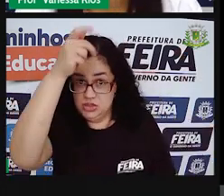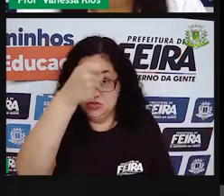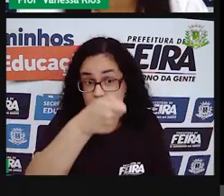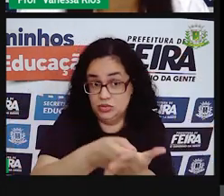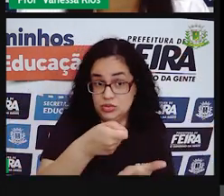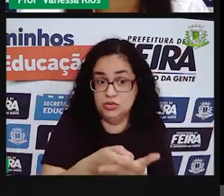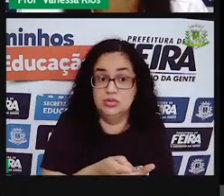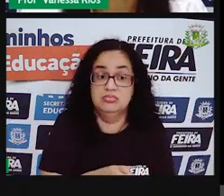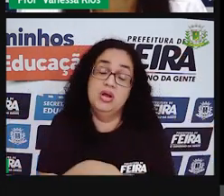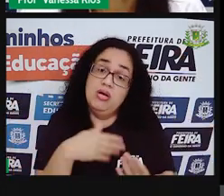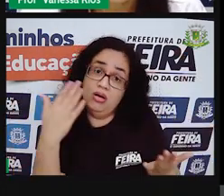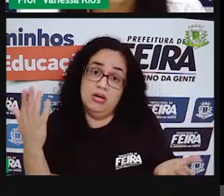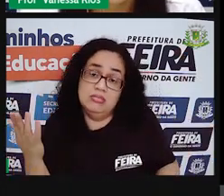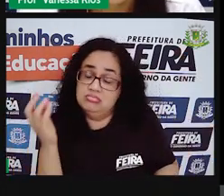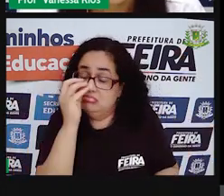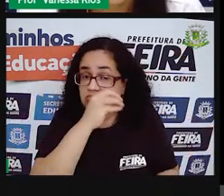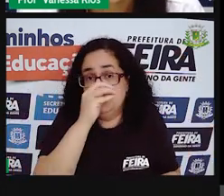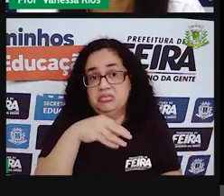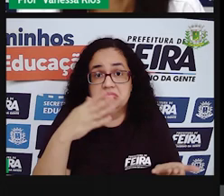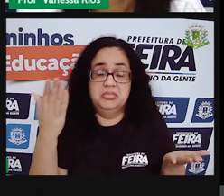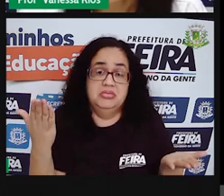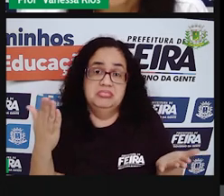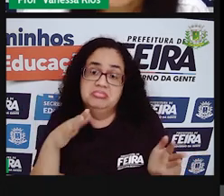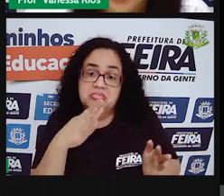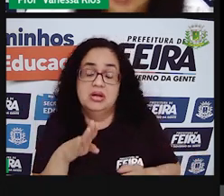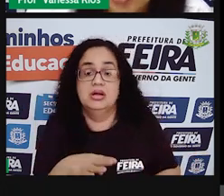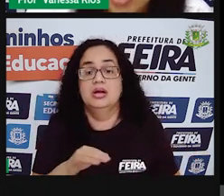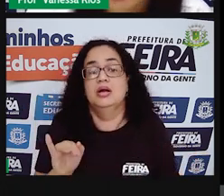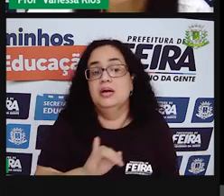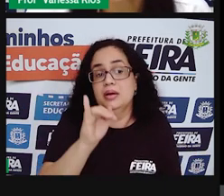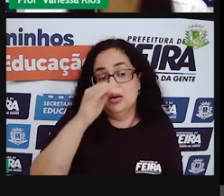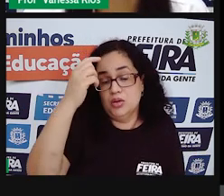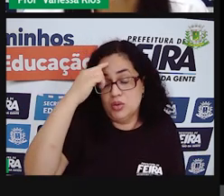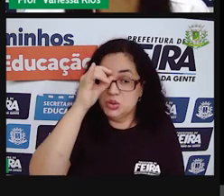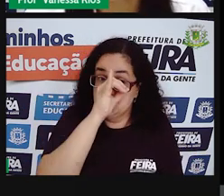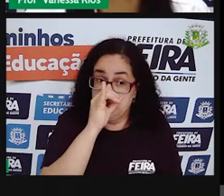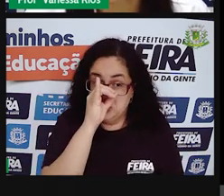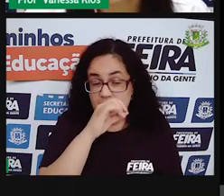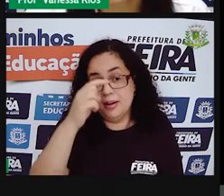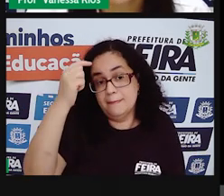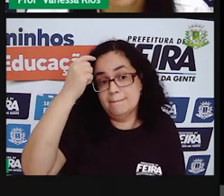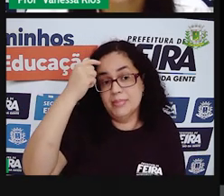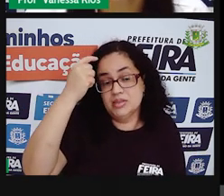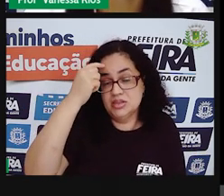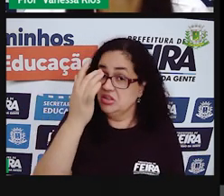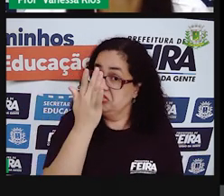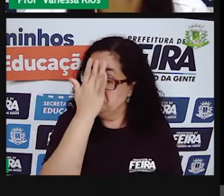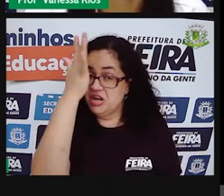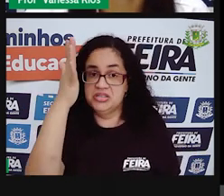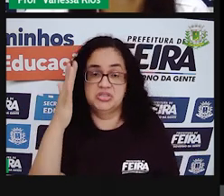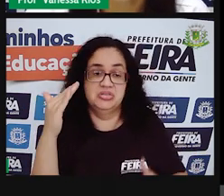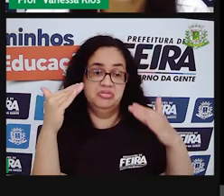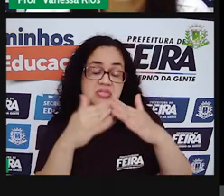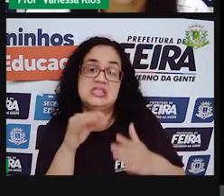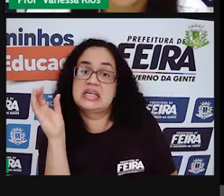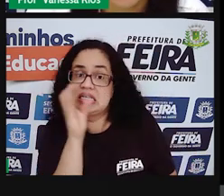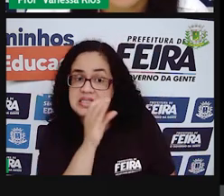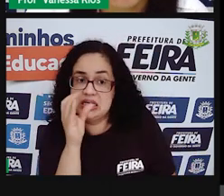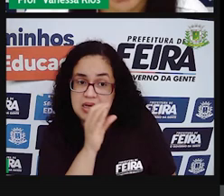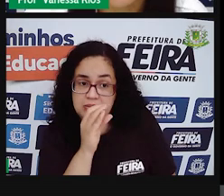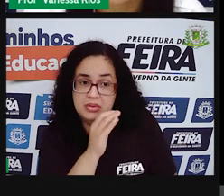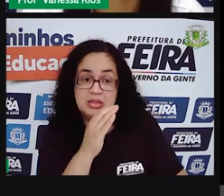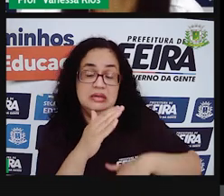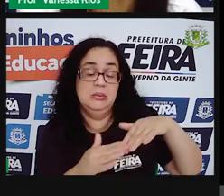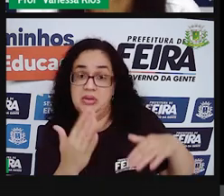ou menos resistente. Os porquinhos não pensaram nisso, né? Pensaram na facilidade. Eu vou construir de palha porque é